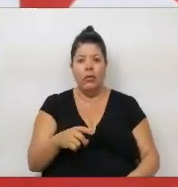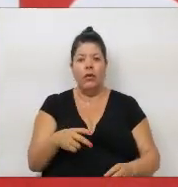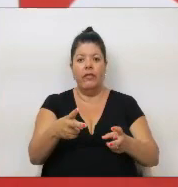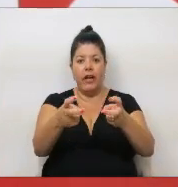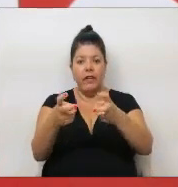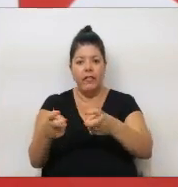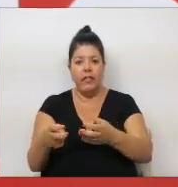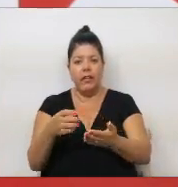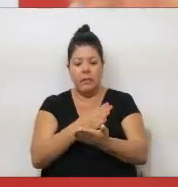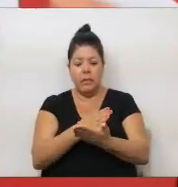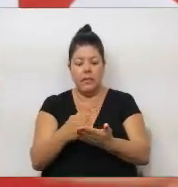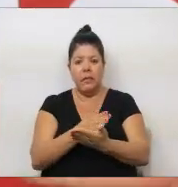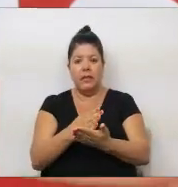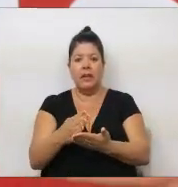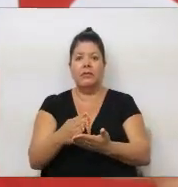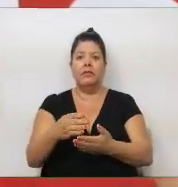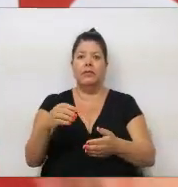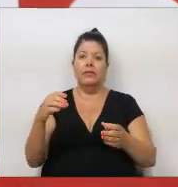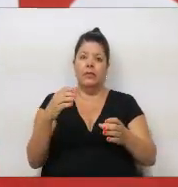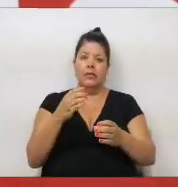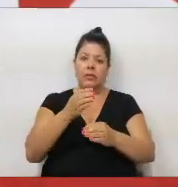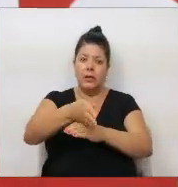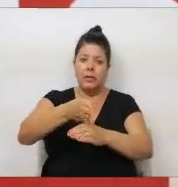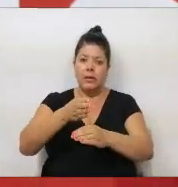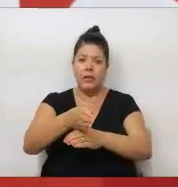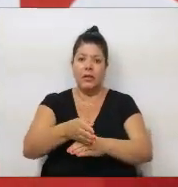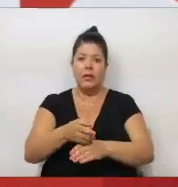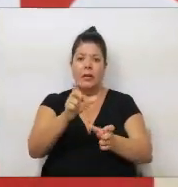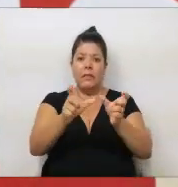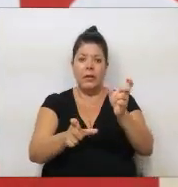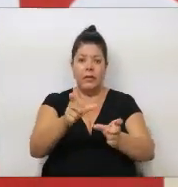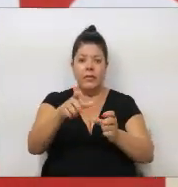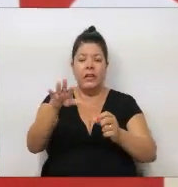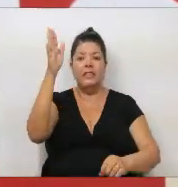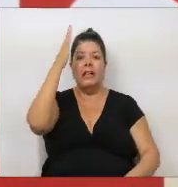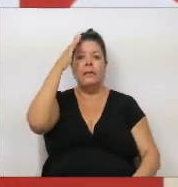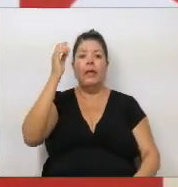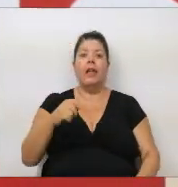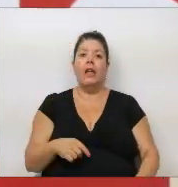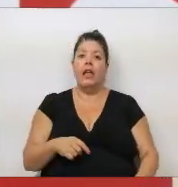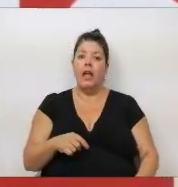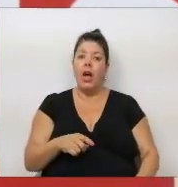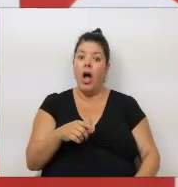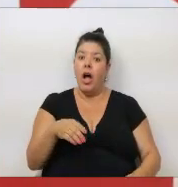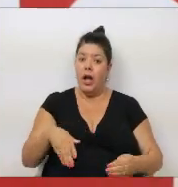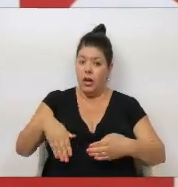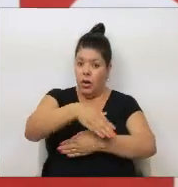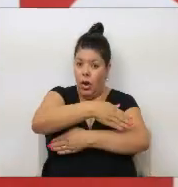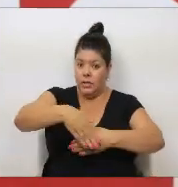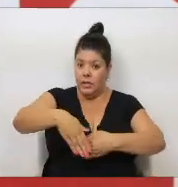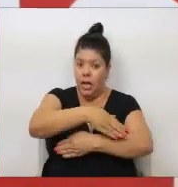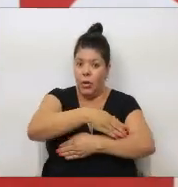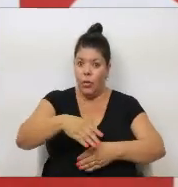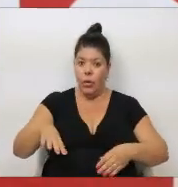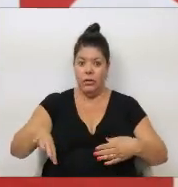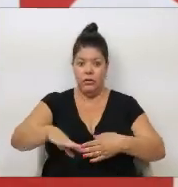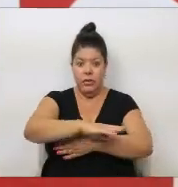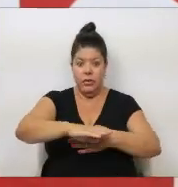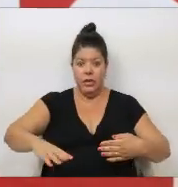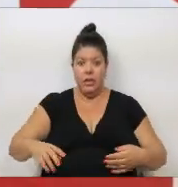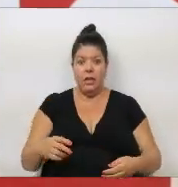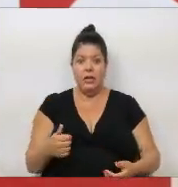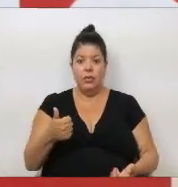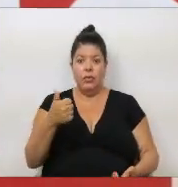as primeiras etapas do orçamento participativo, o cidadão vai poder saber, ó, para a nossa rua vem tanto e vão asfaltar de tal a